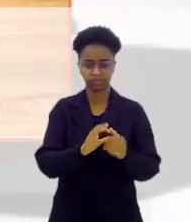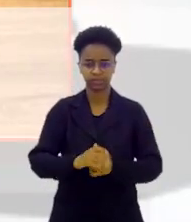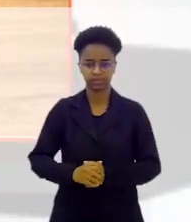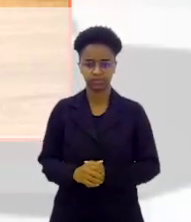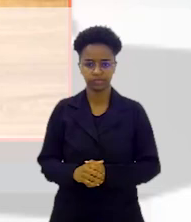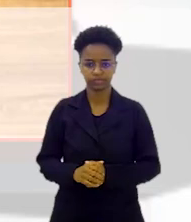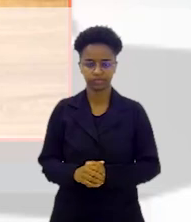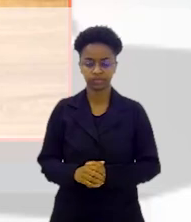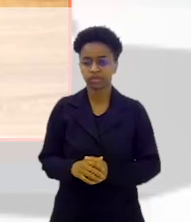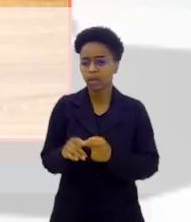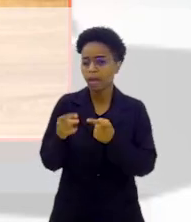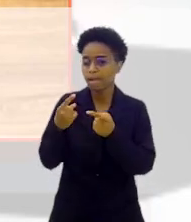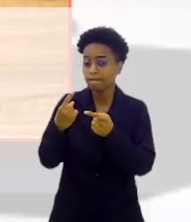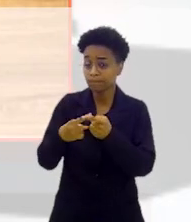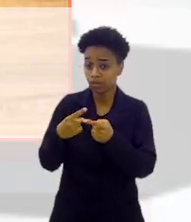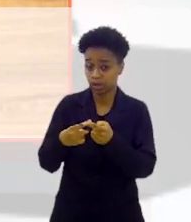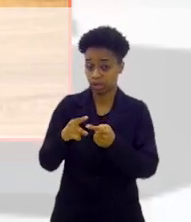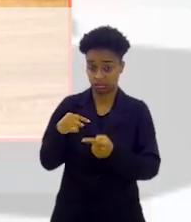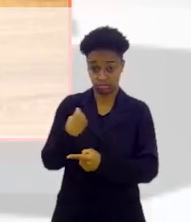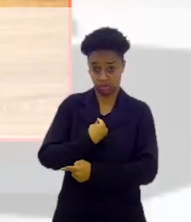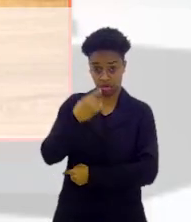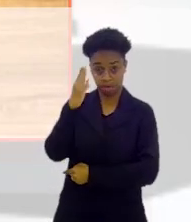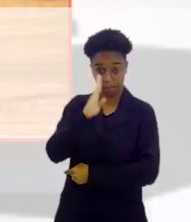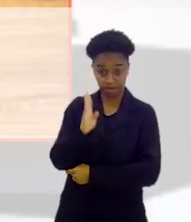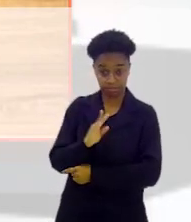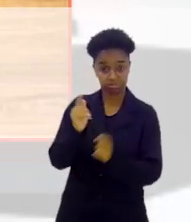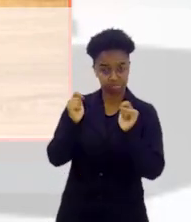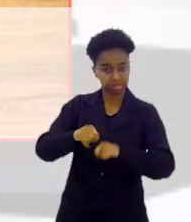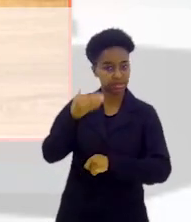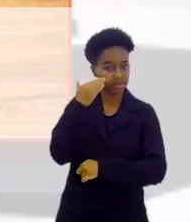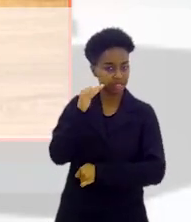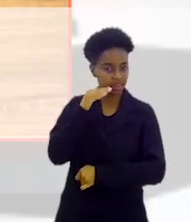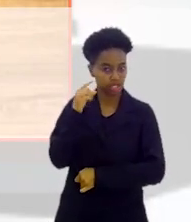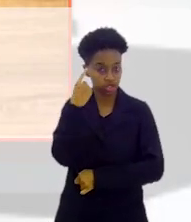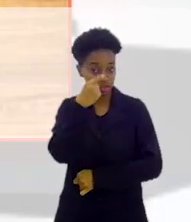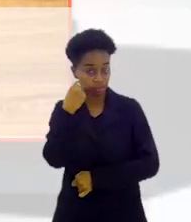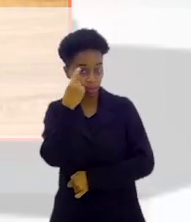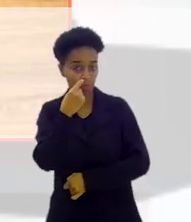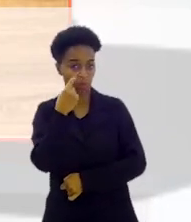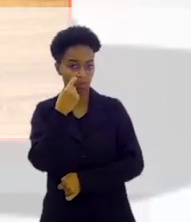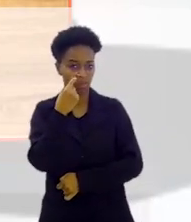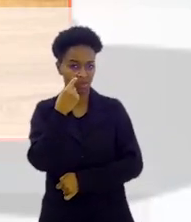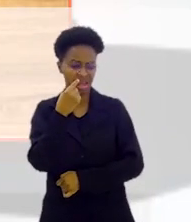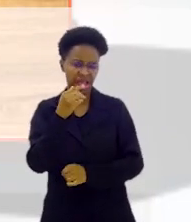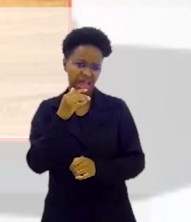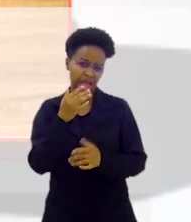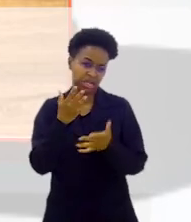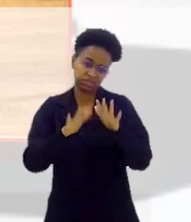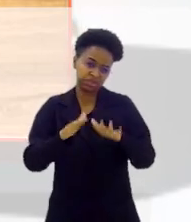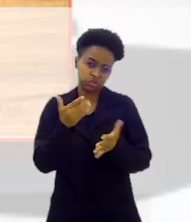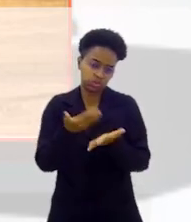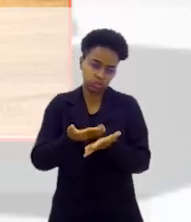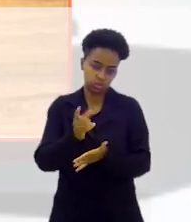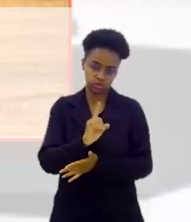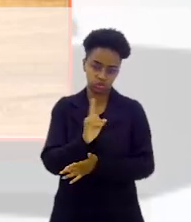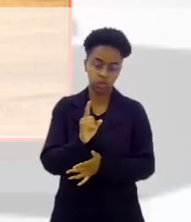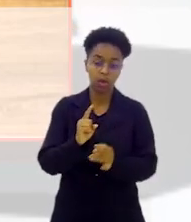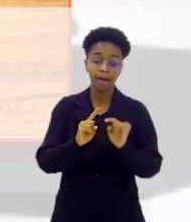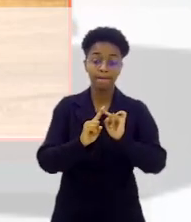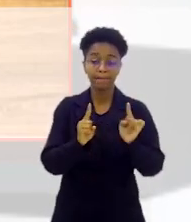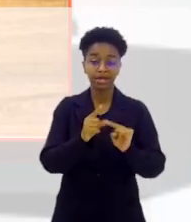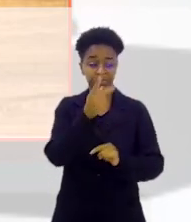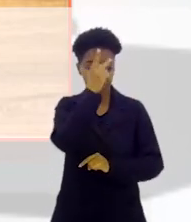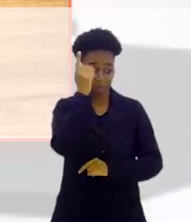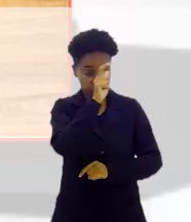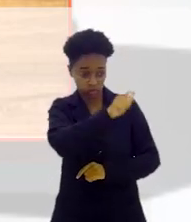de pessoas que nos assistem, por que que o brasileiro entende o espanhol, mesmo que não o tenha